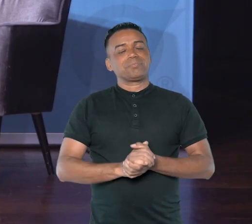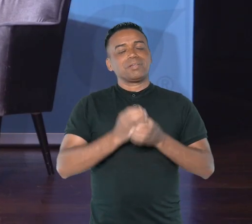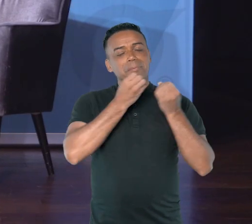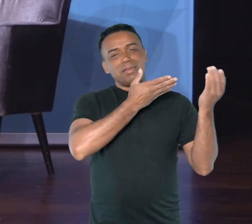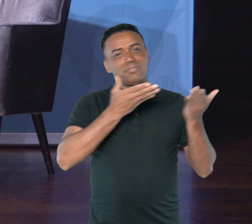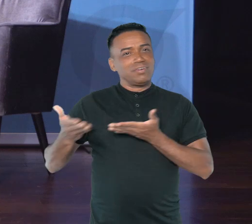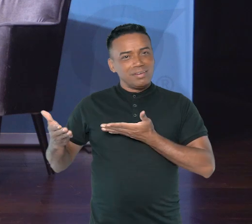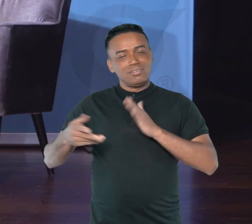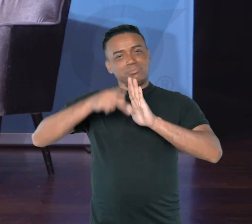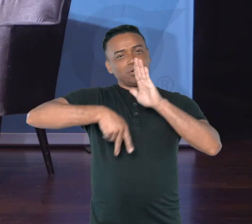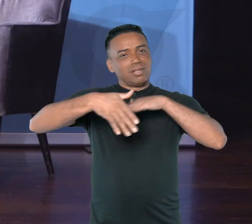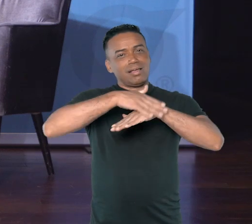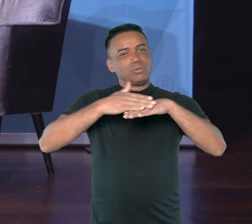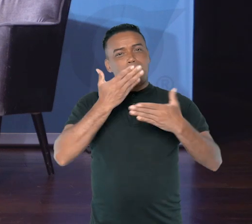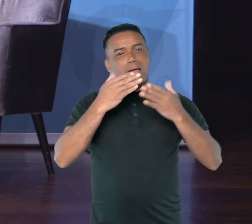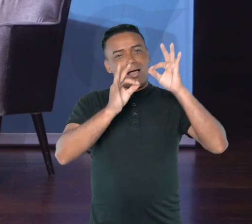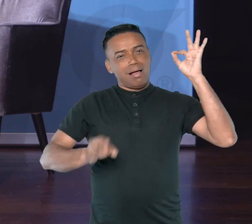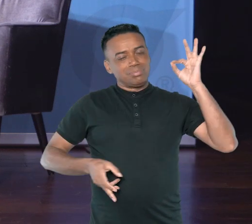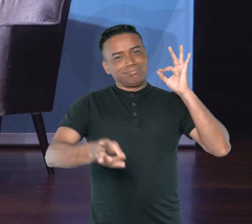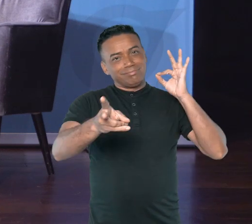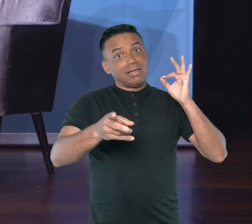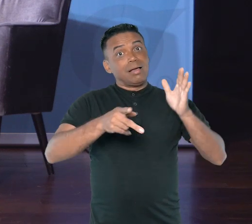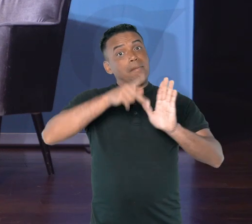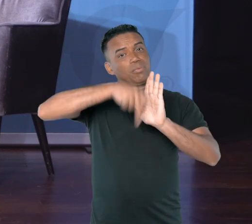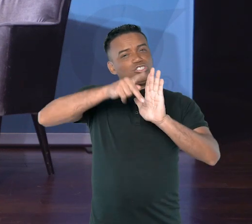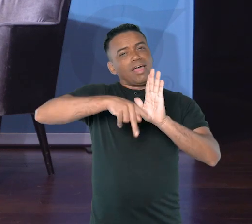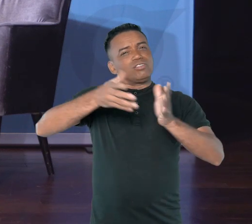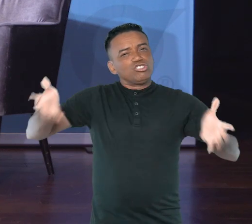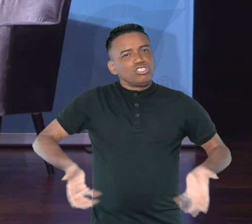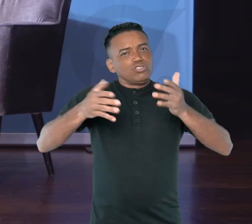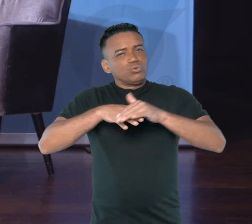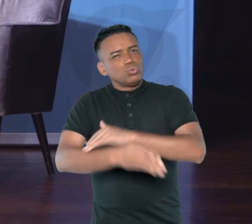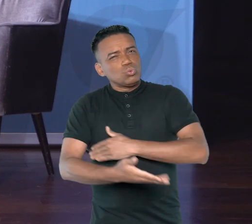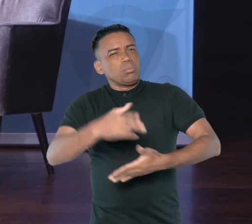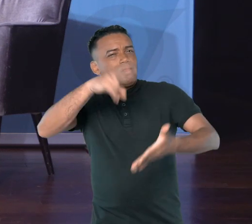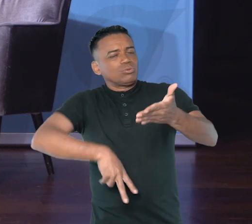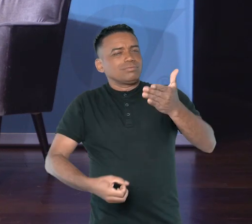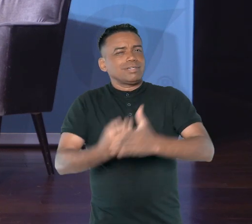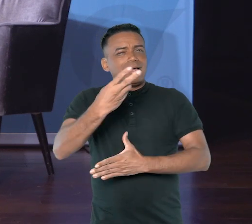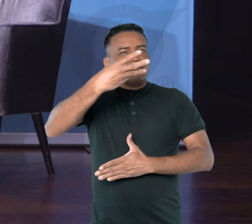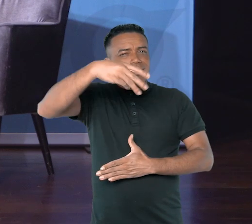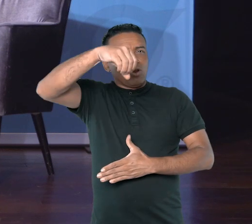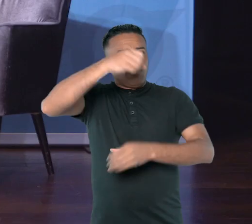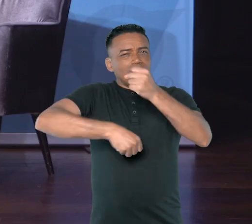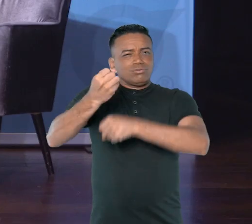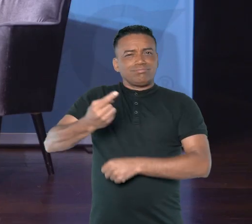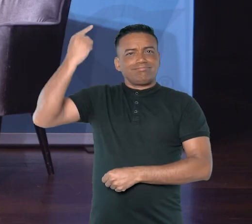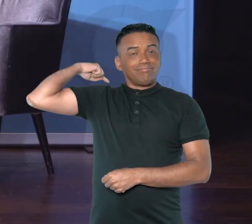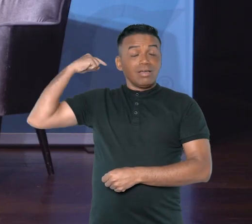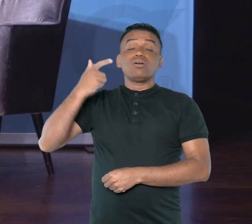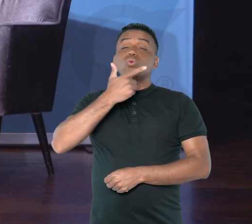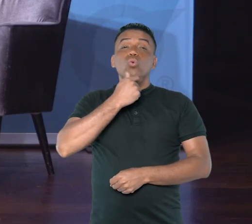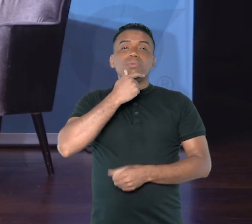Bem-vindos a Sempre o Papo, este projeto de incentivo ao hábito da leitura, criado há 39 anos pelo